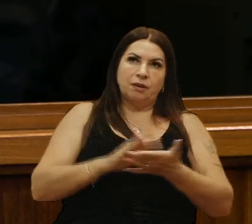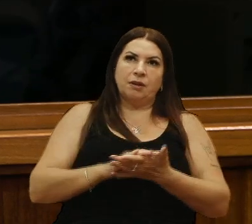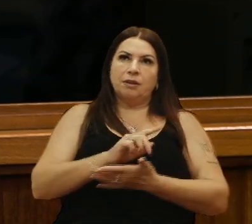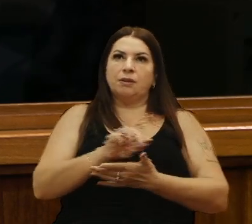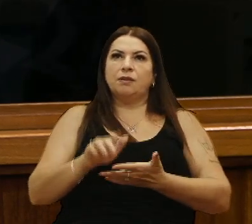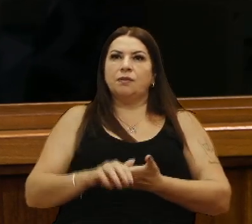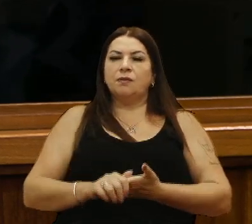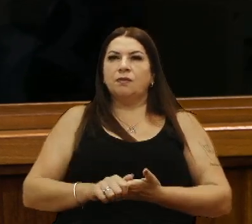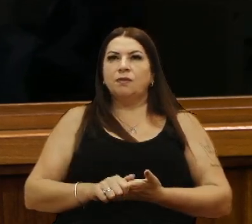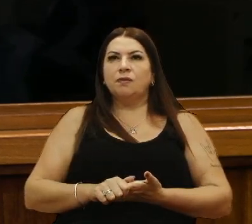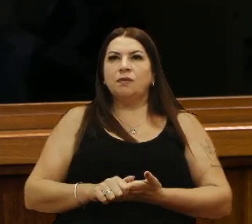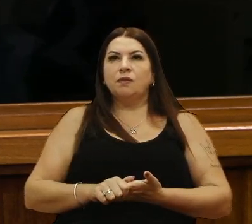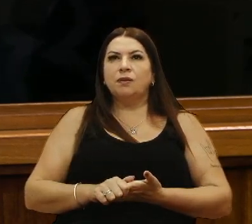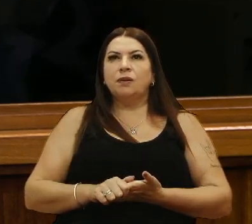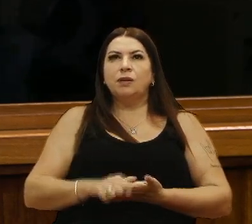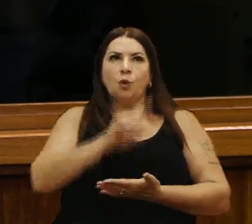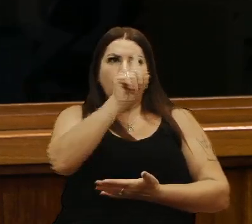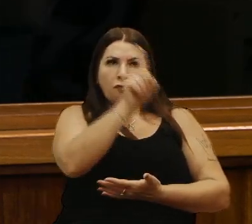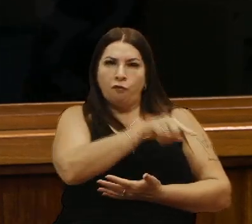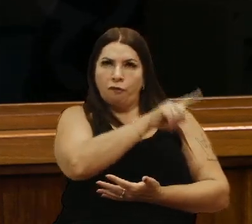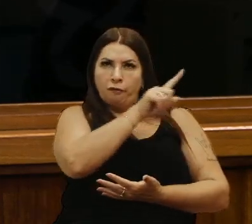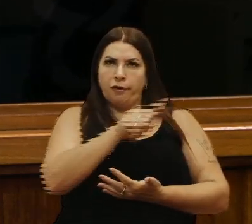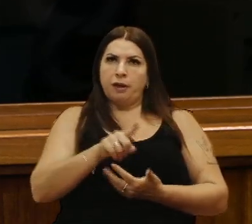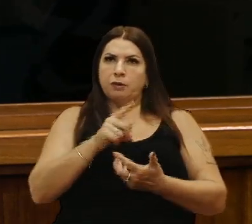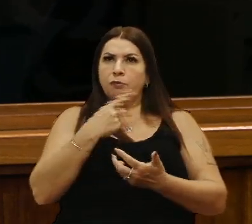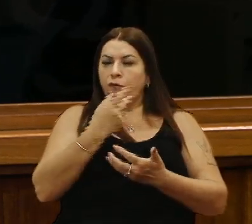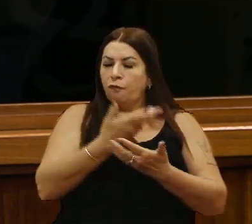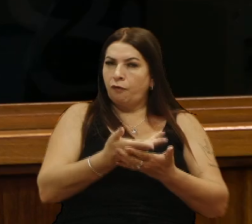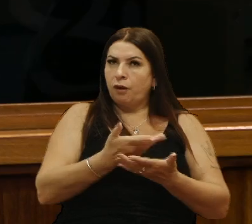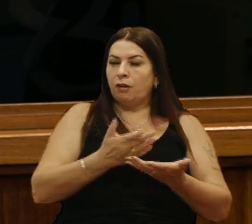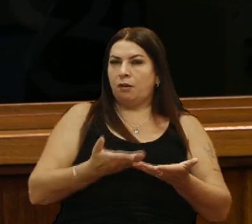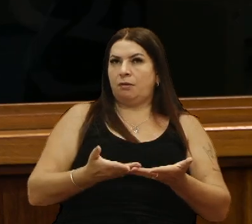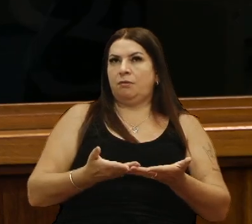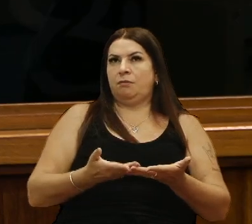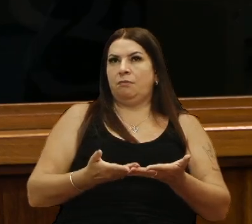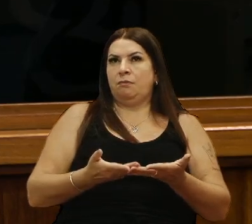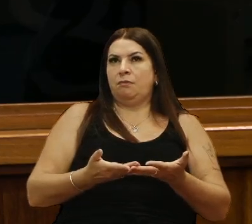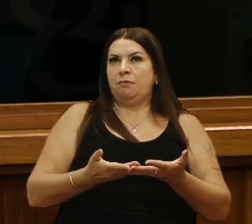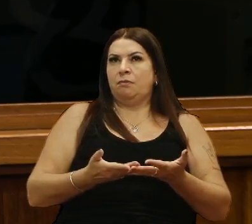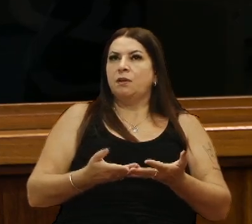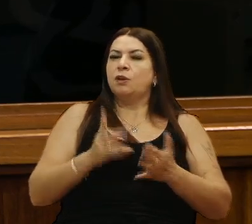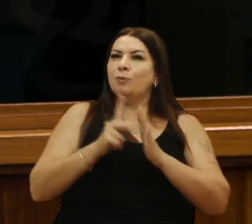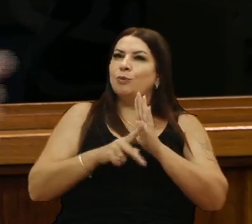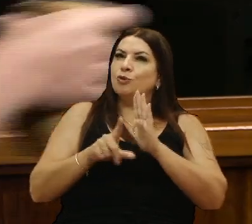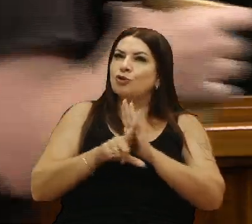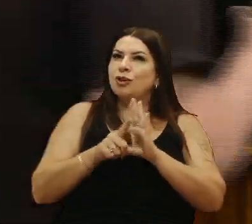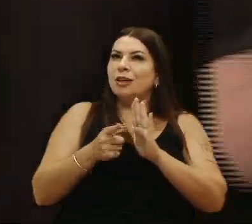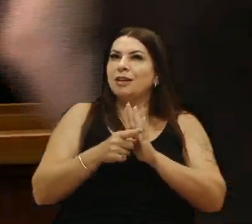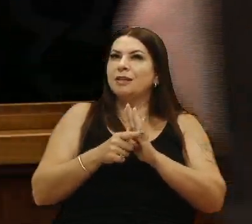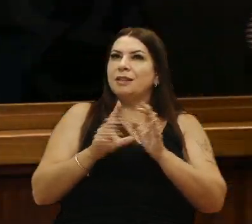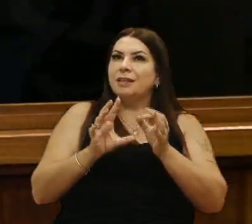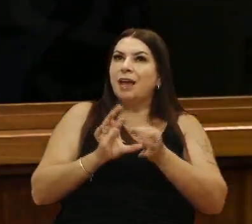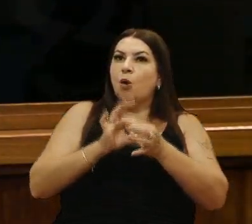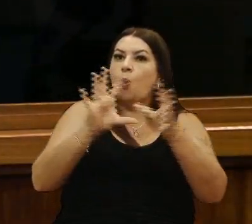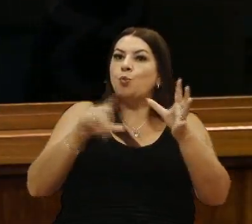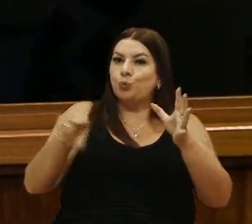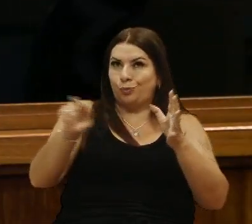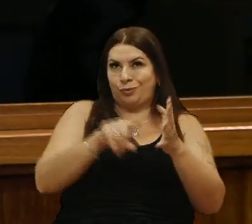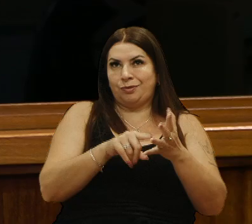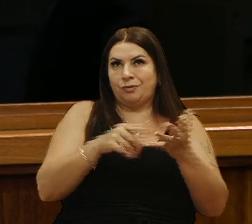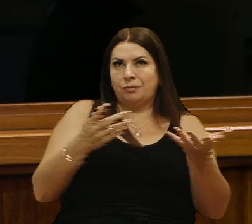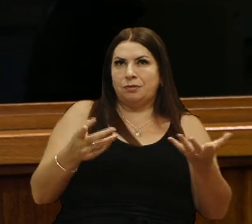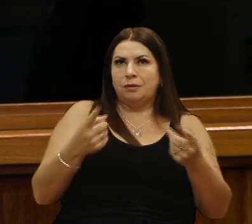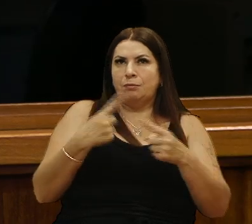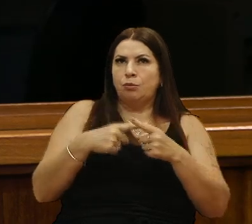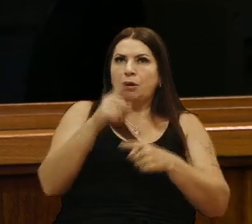Mas, assim, o veto mesmo fala que o projeto é autorizativo. Para